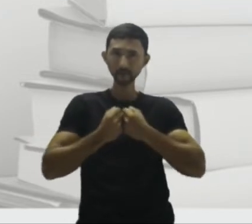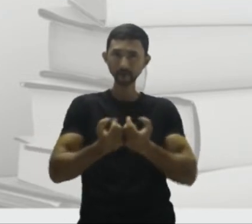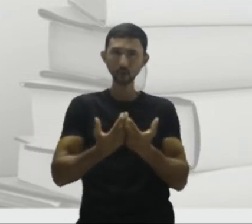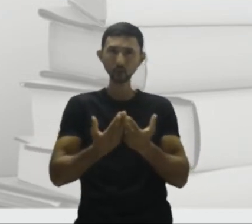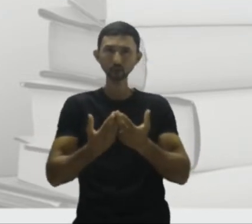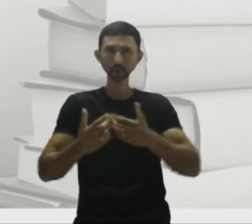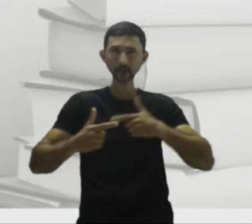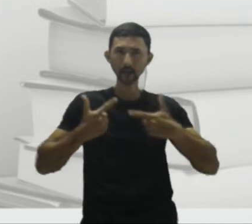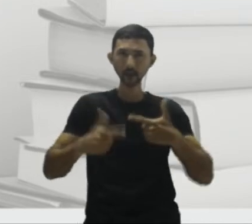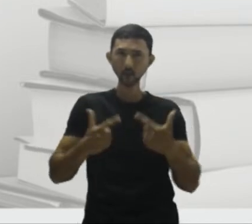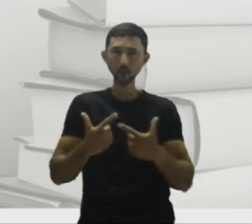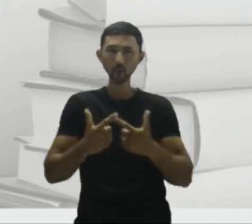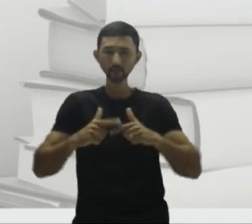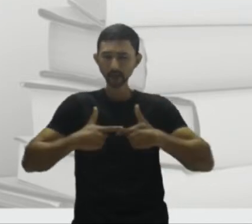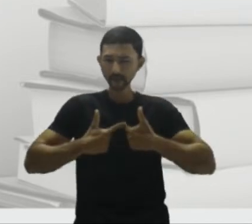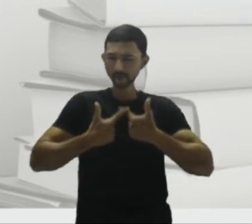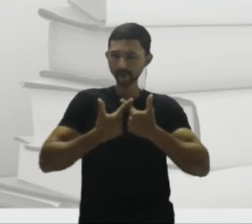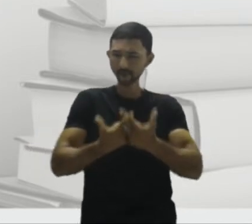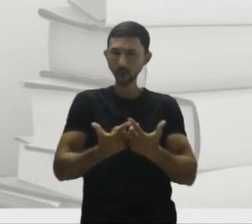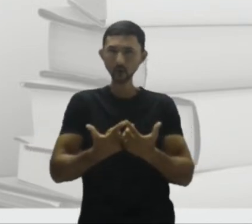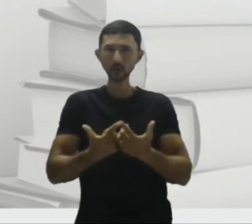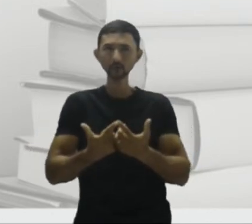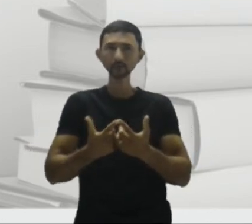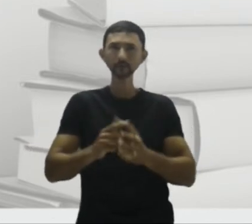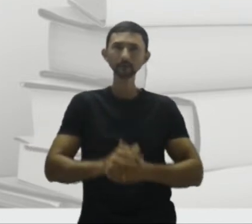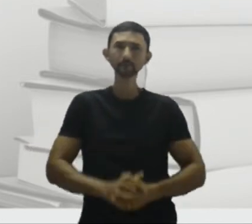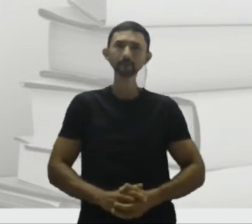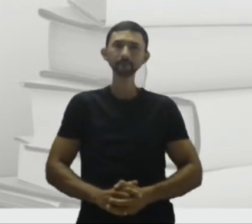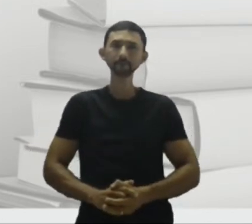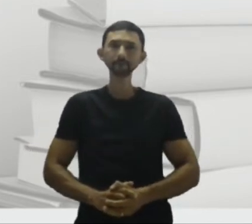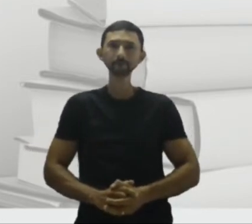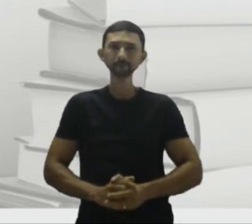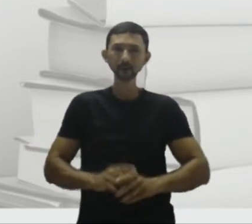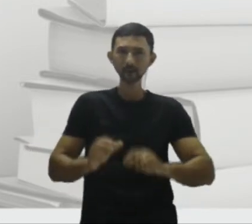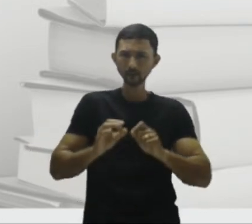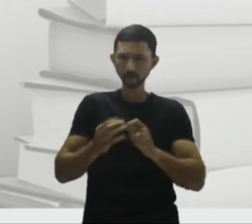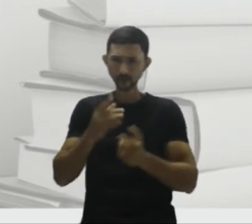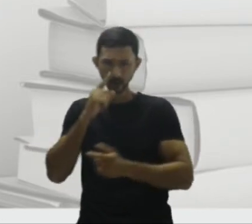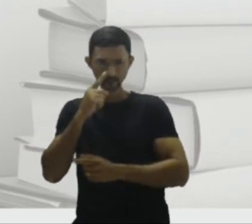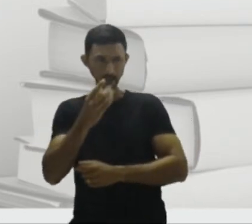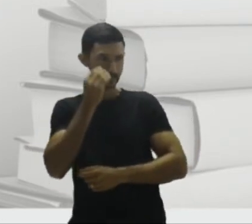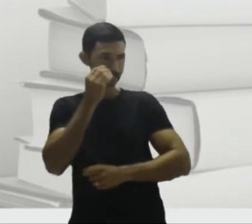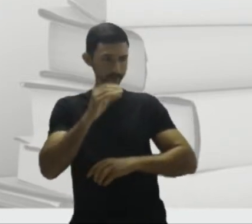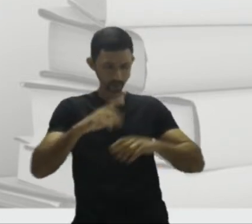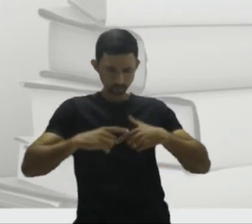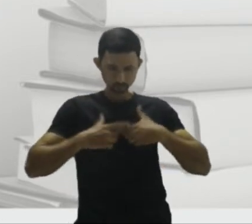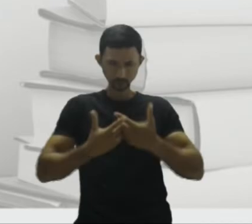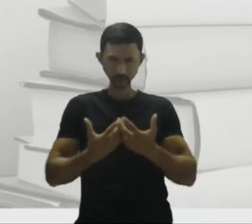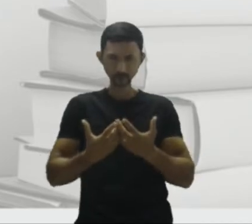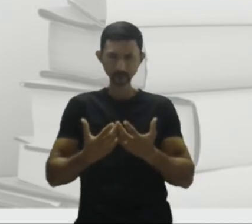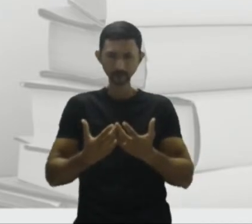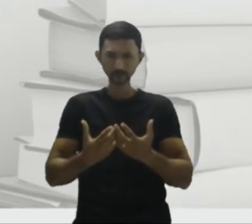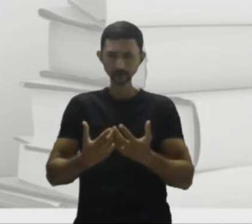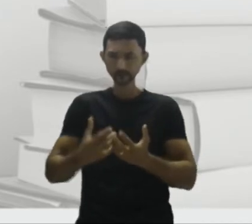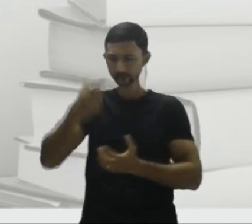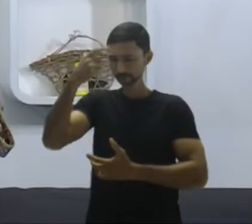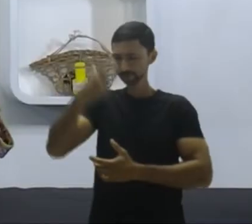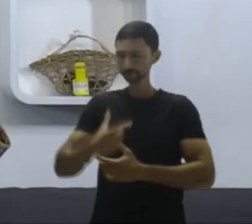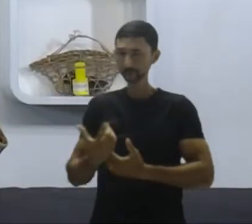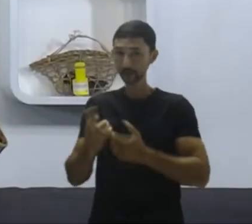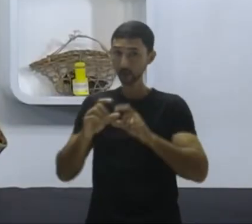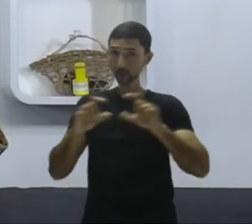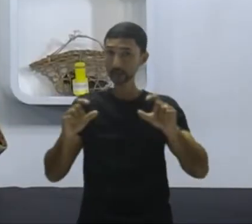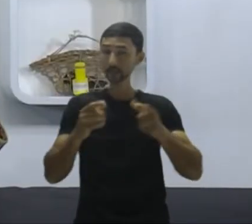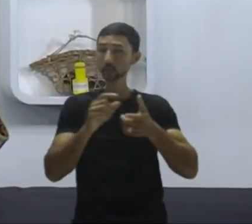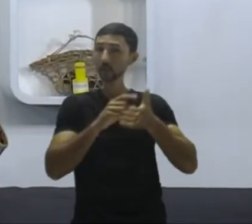tímida pomba acerca-se, guinchando faminto a presa, e redobrados chofres. Aqui, nesse trecho, o que é